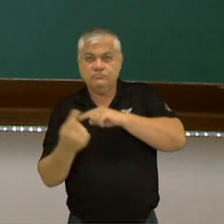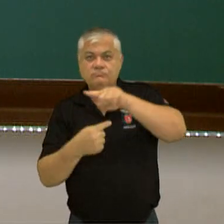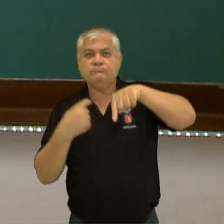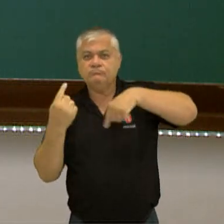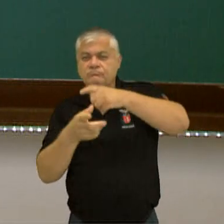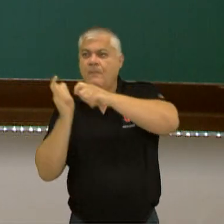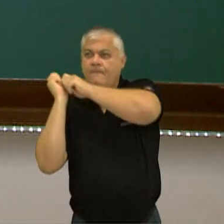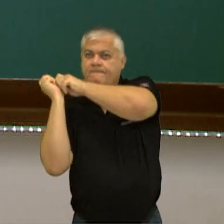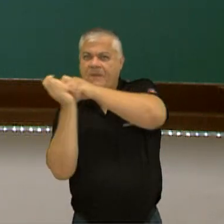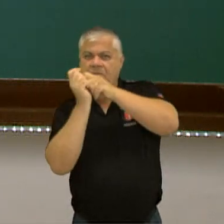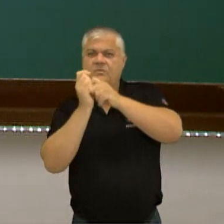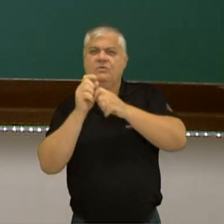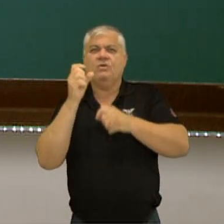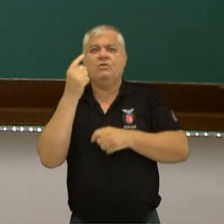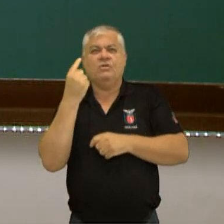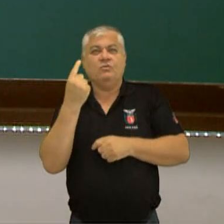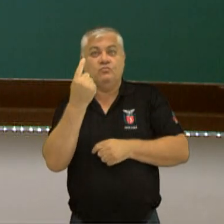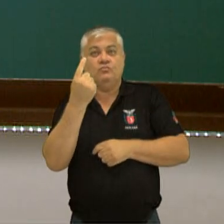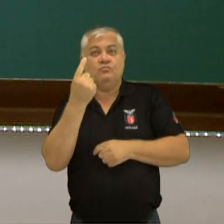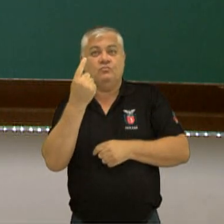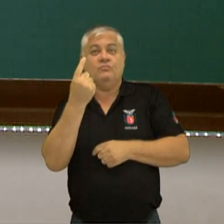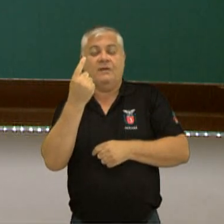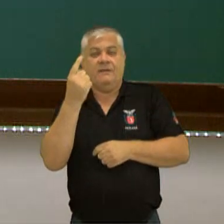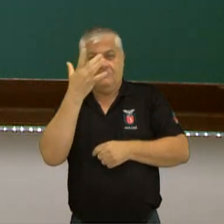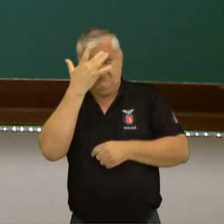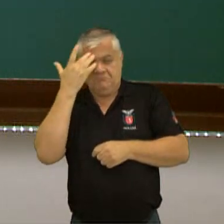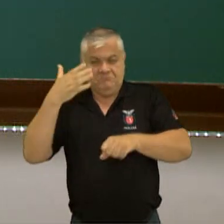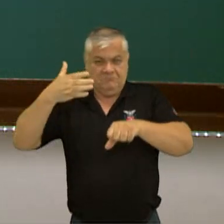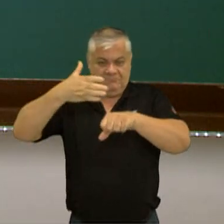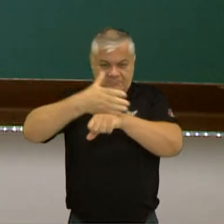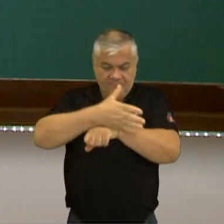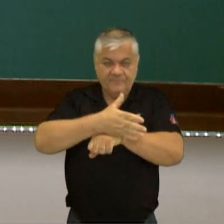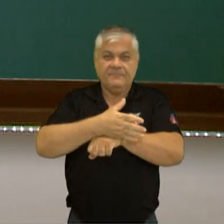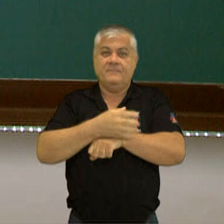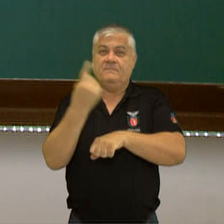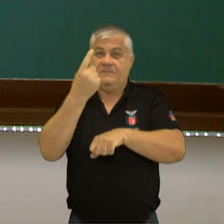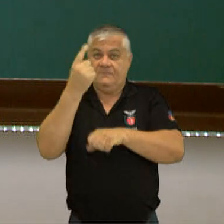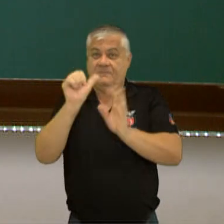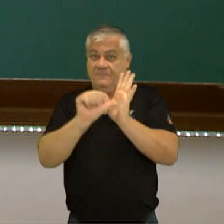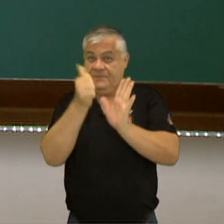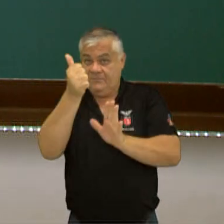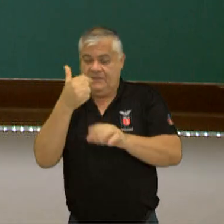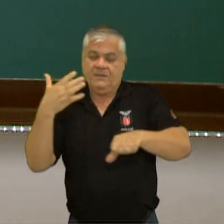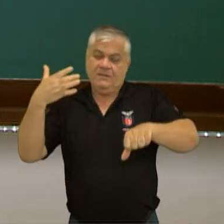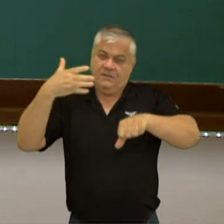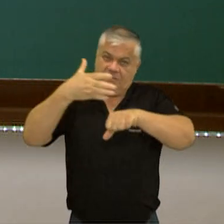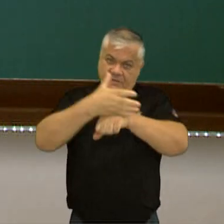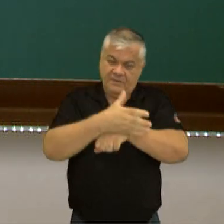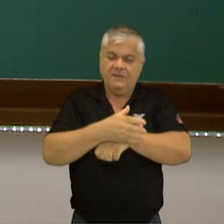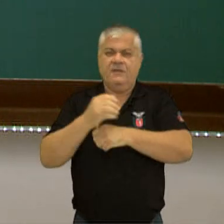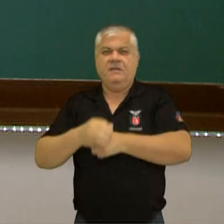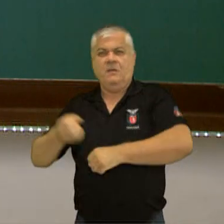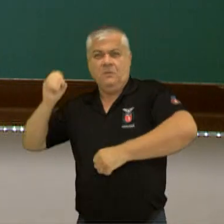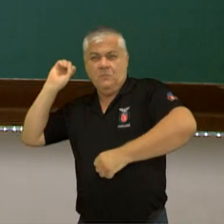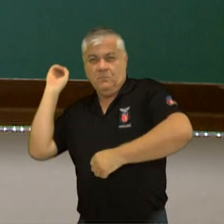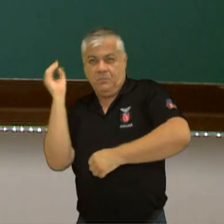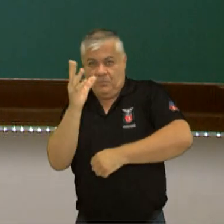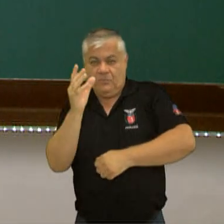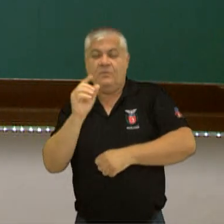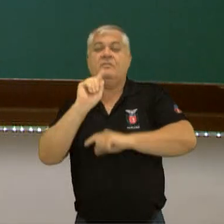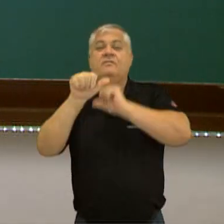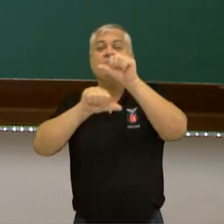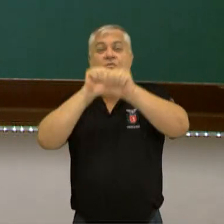rebatam. Olha o tempo que é uma entrada. Então, você vai entrar uma vez numa entrada de ofensiva e uma vez uma entrada